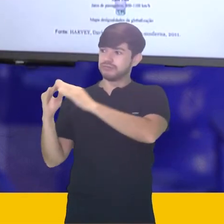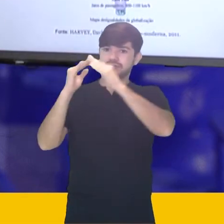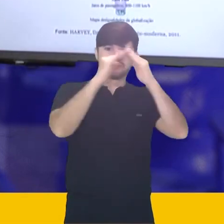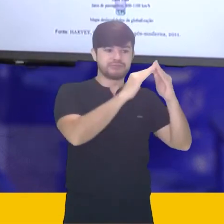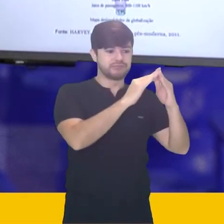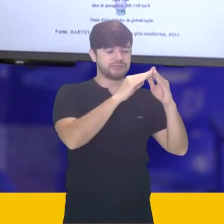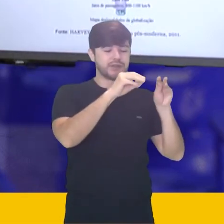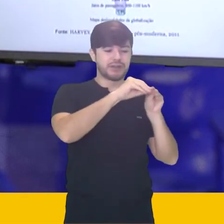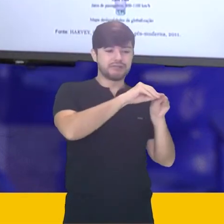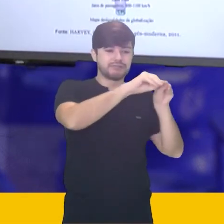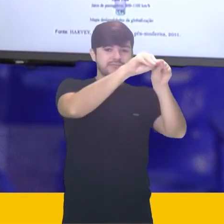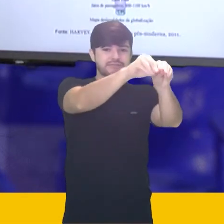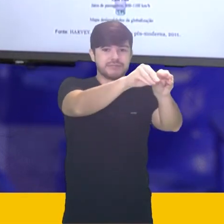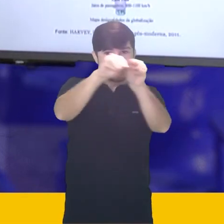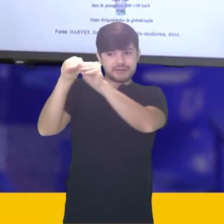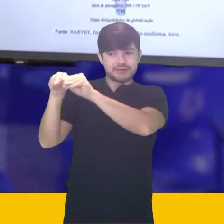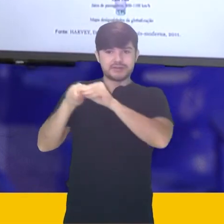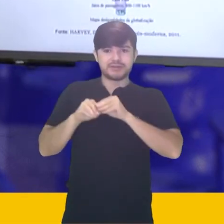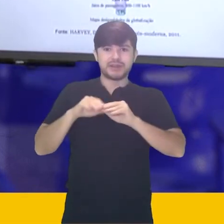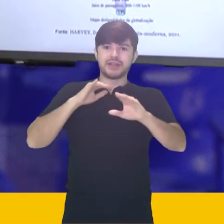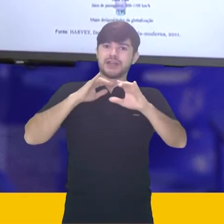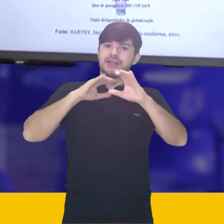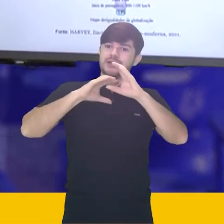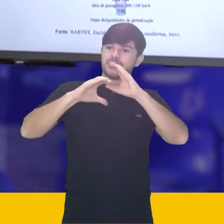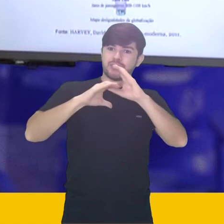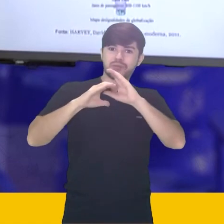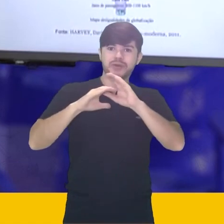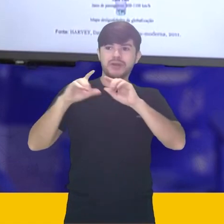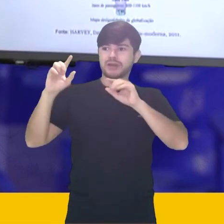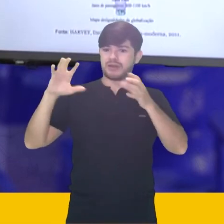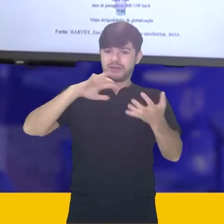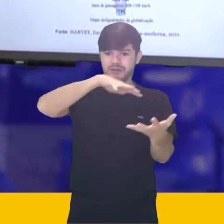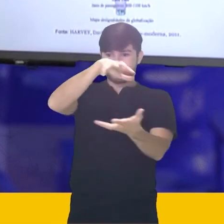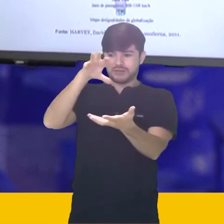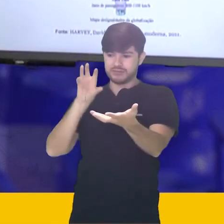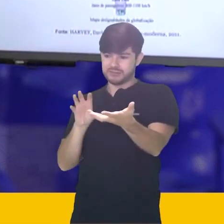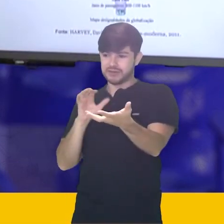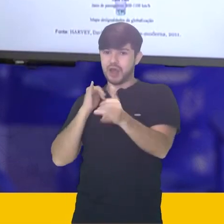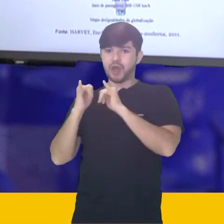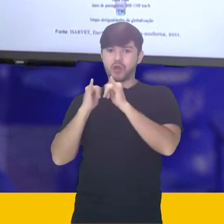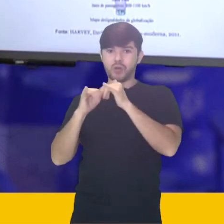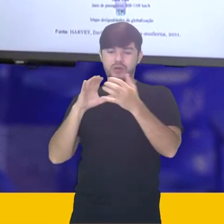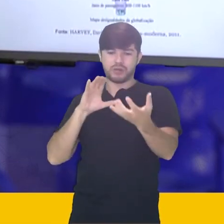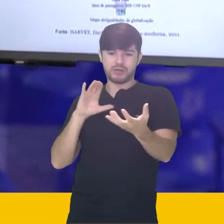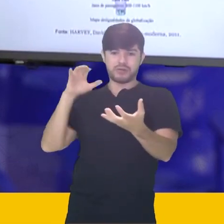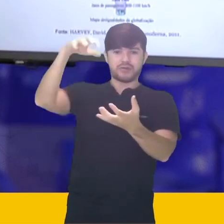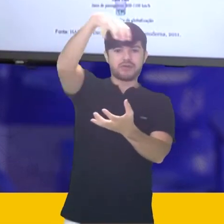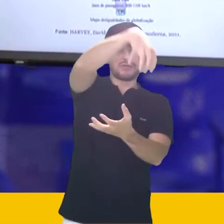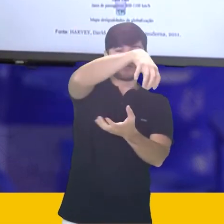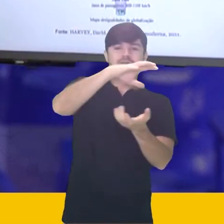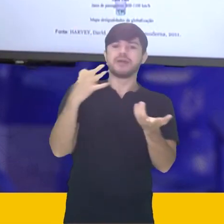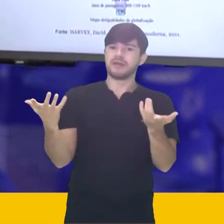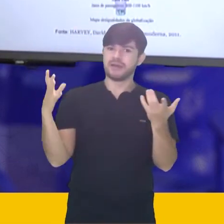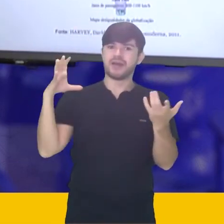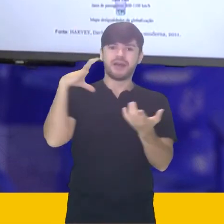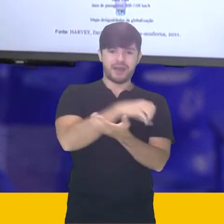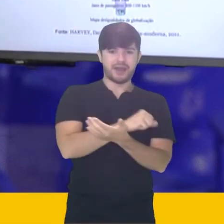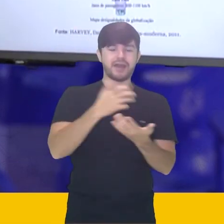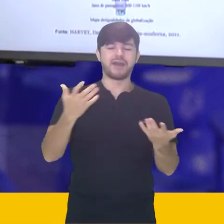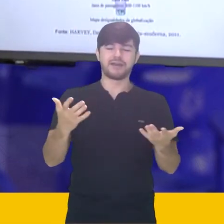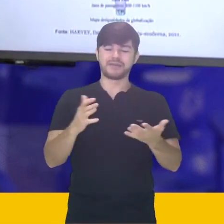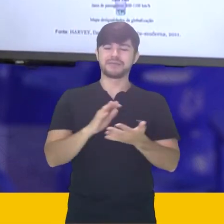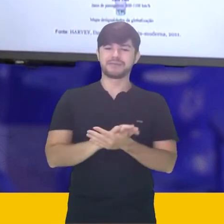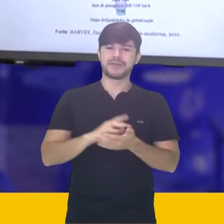pessoa do outro lado é muito maior. Então dá uma sensação de que o nosso mundo é menor. Isso tem tudo a ver com